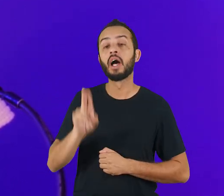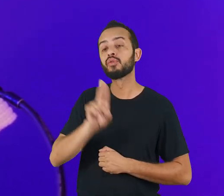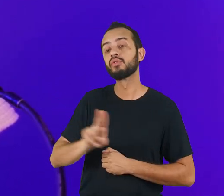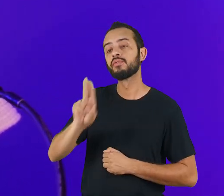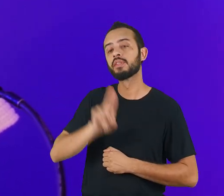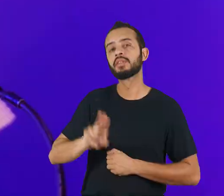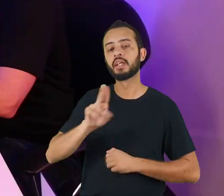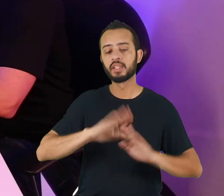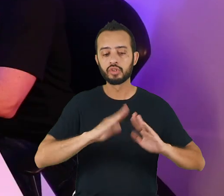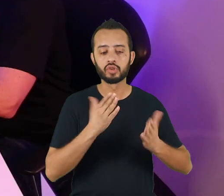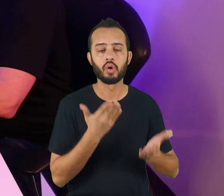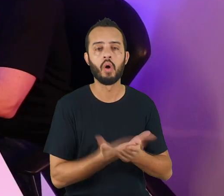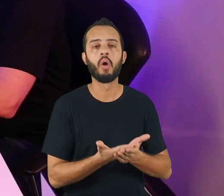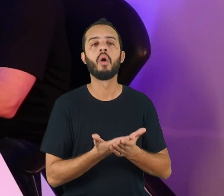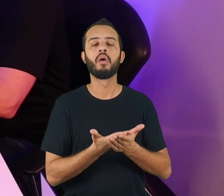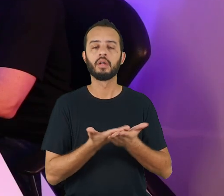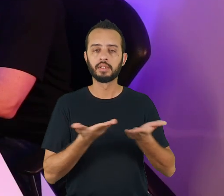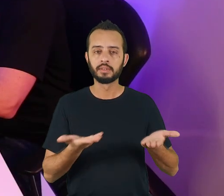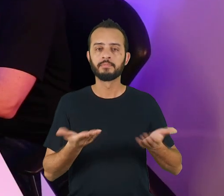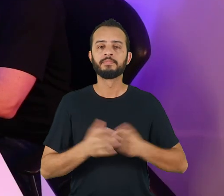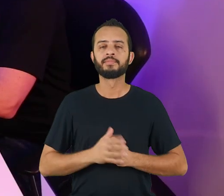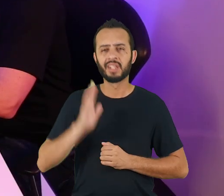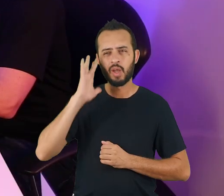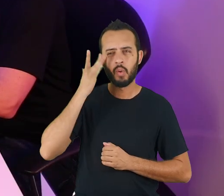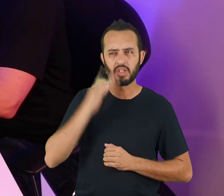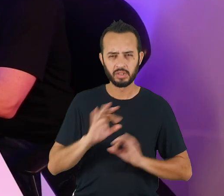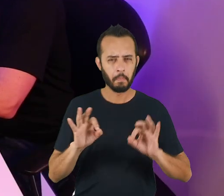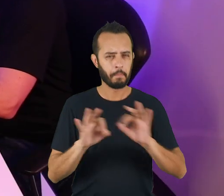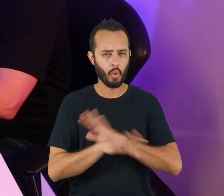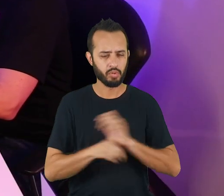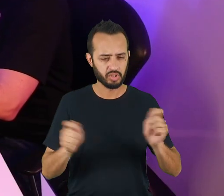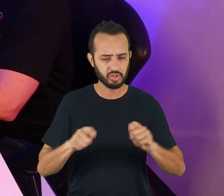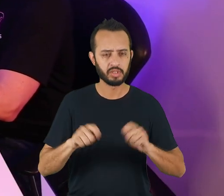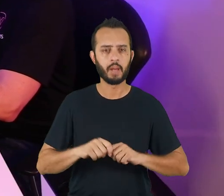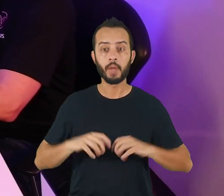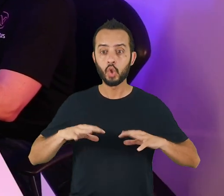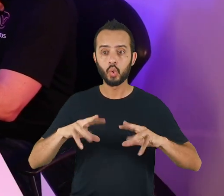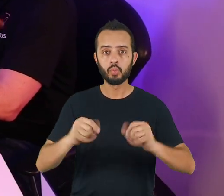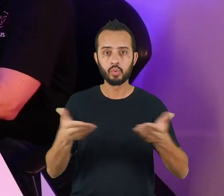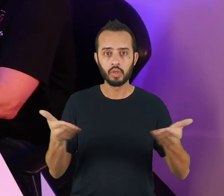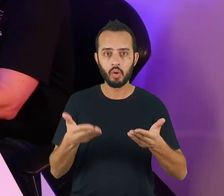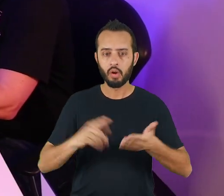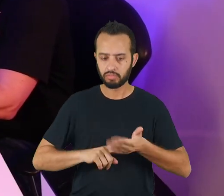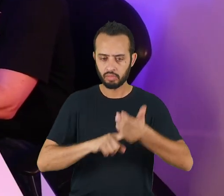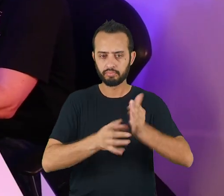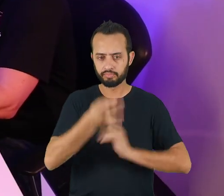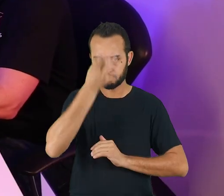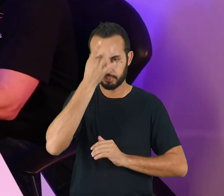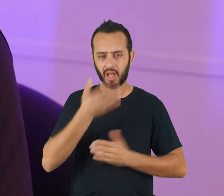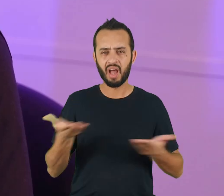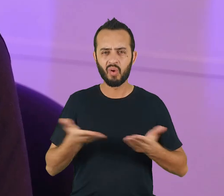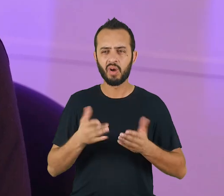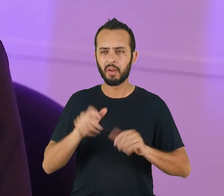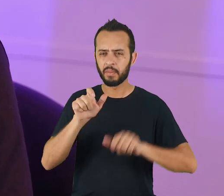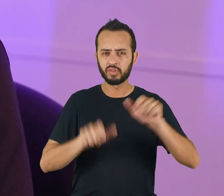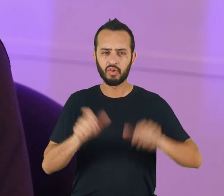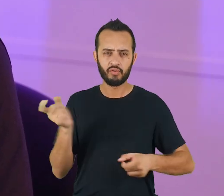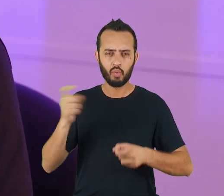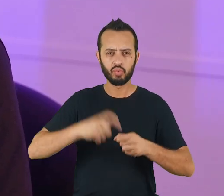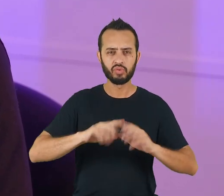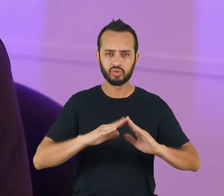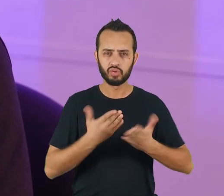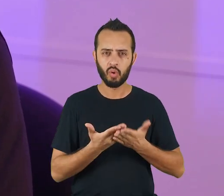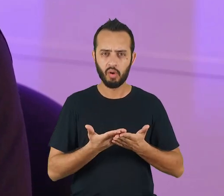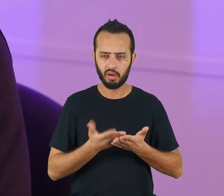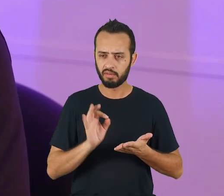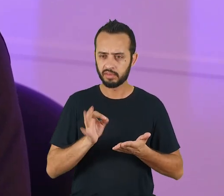Universidades as escolas estão eh eu acho que prontas para isso porque já tá todo mundo ali no então todo mundo voltou de escola né acho que